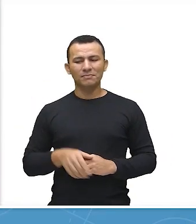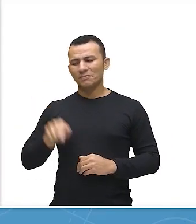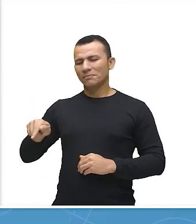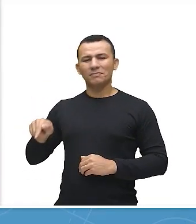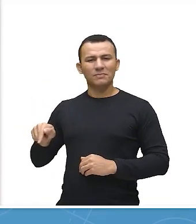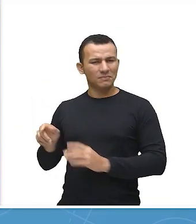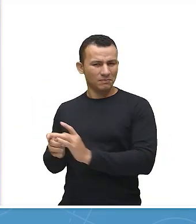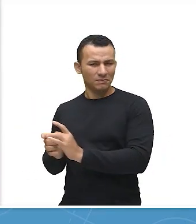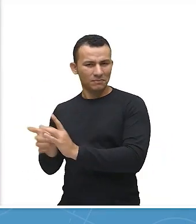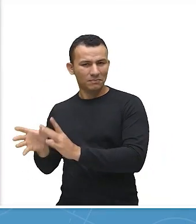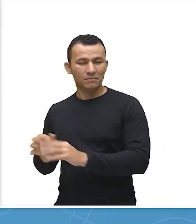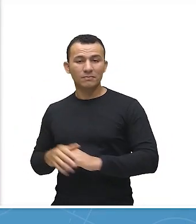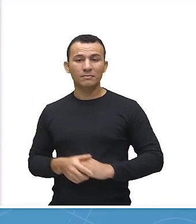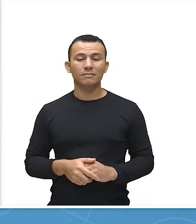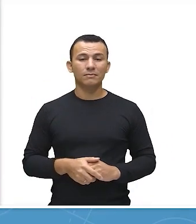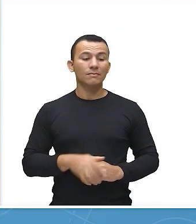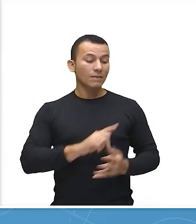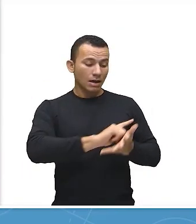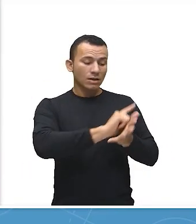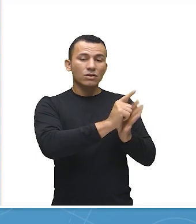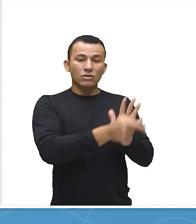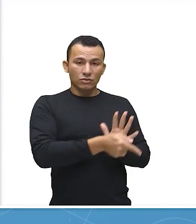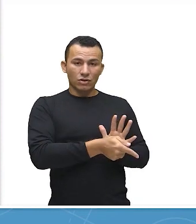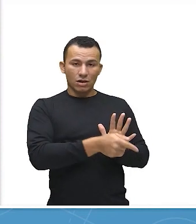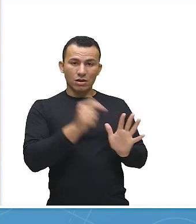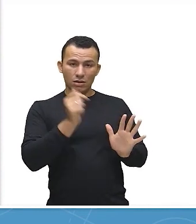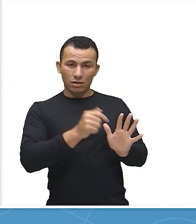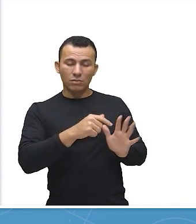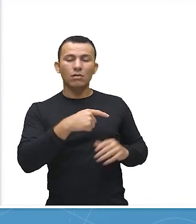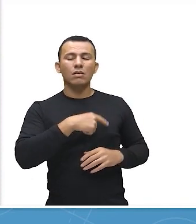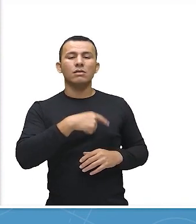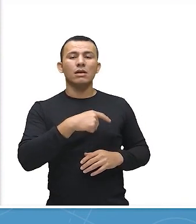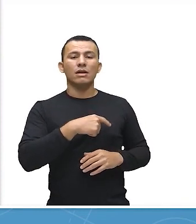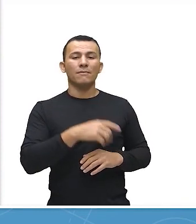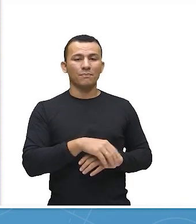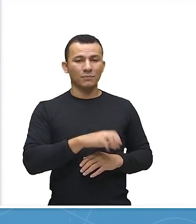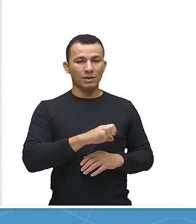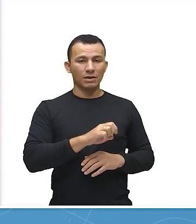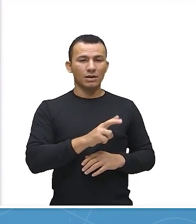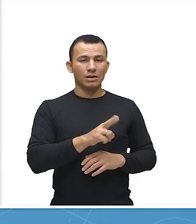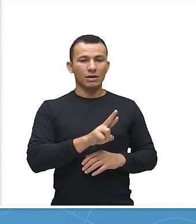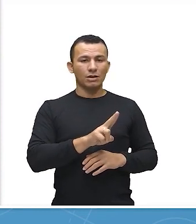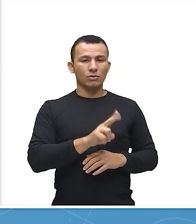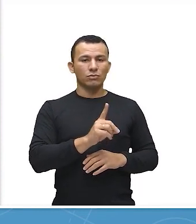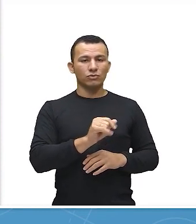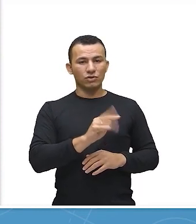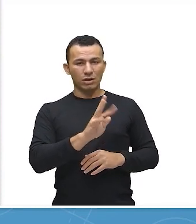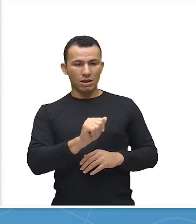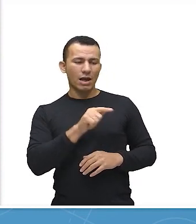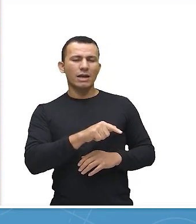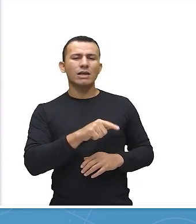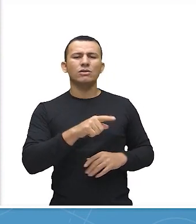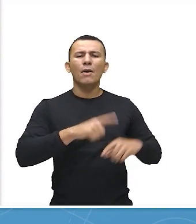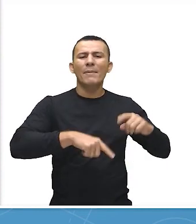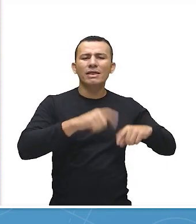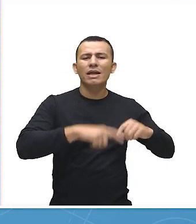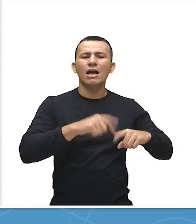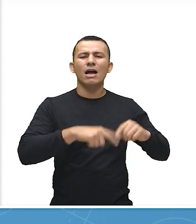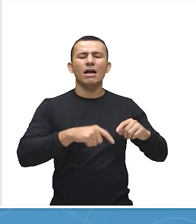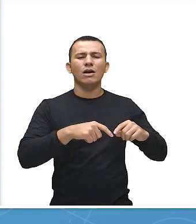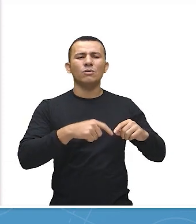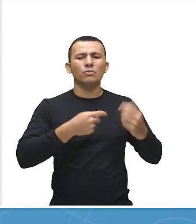secular e sacra. Lembra qual é a música sacra? A música sacra é aquela música religiosa, com